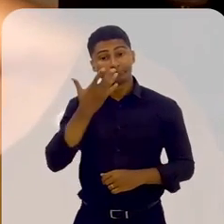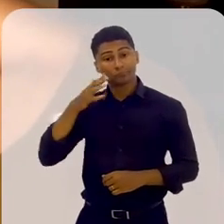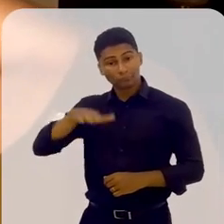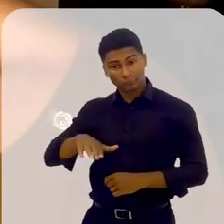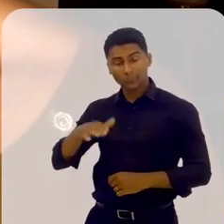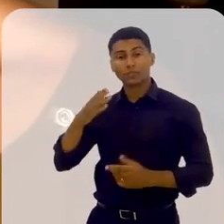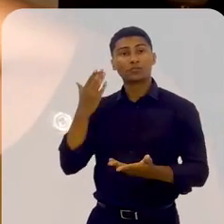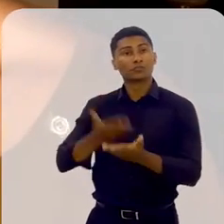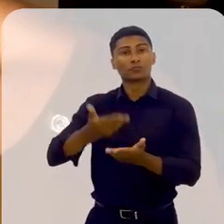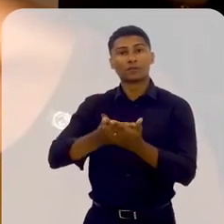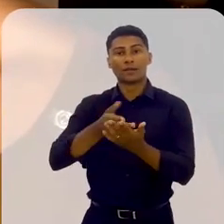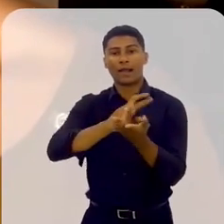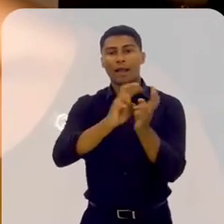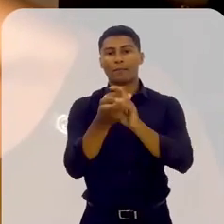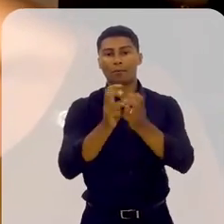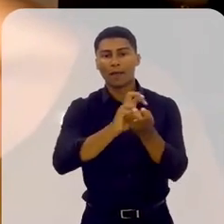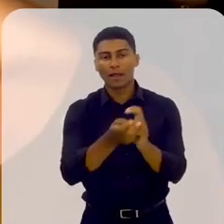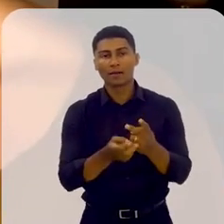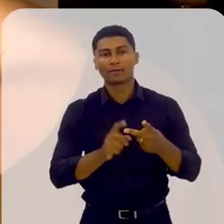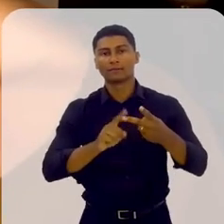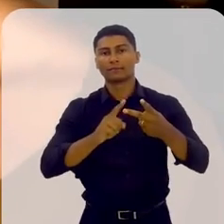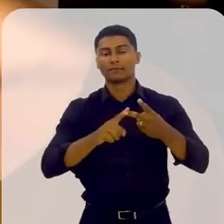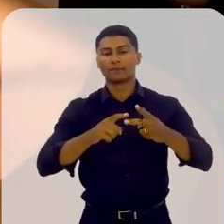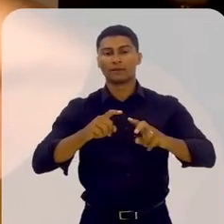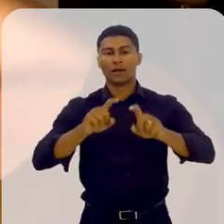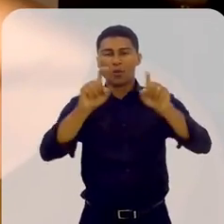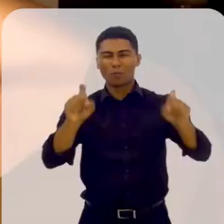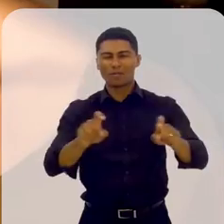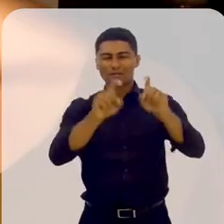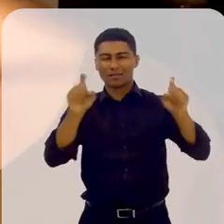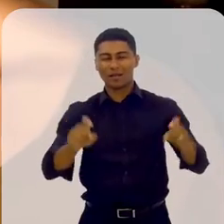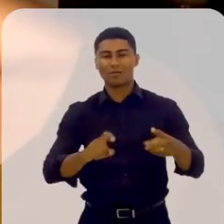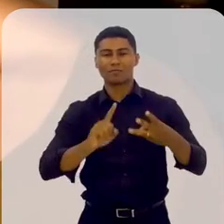durante a infância, eu estudei capoeira, computação,